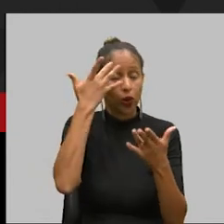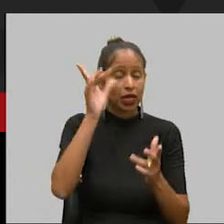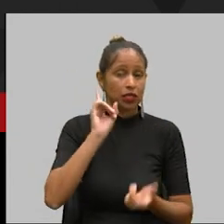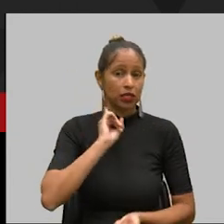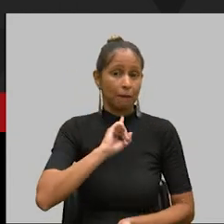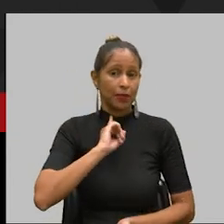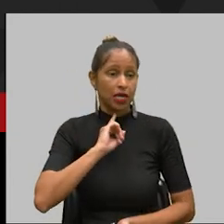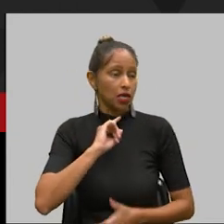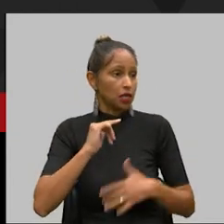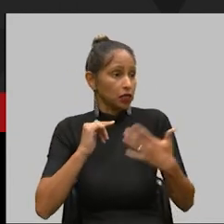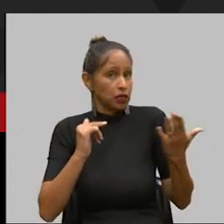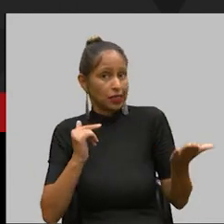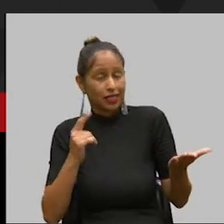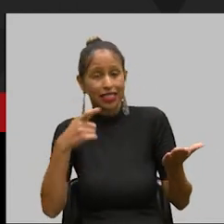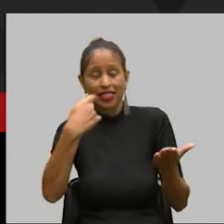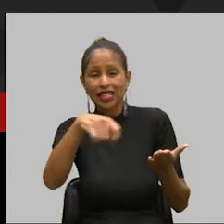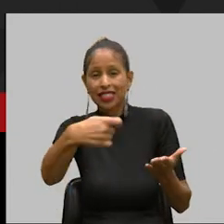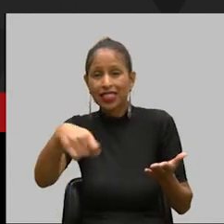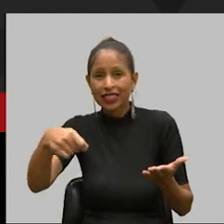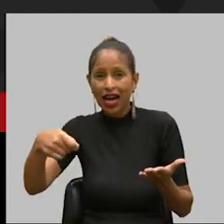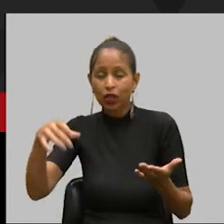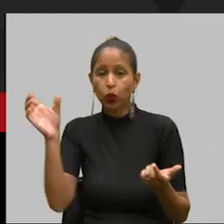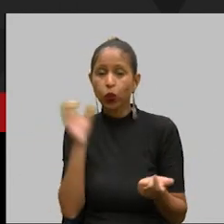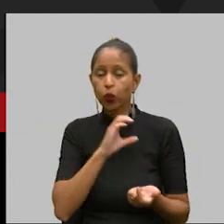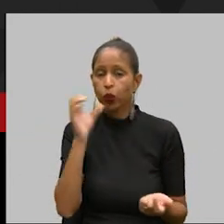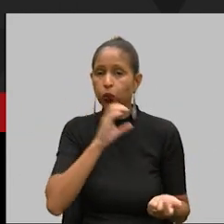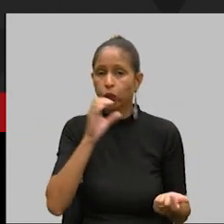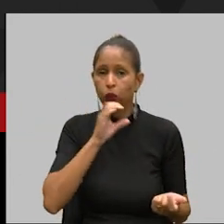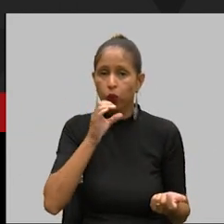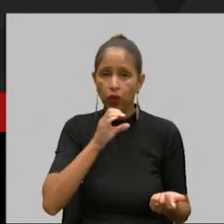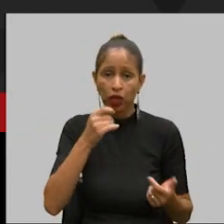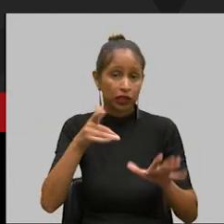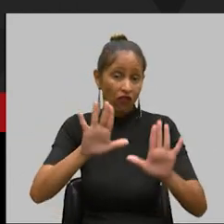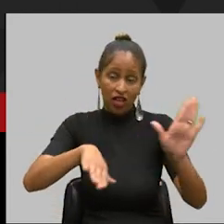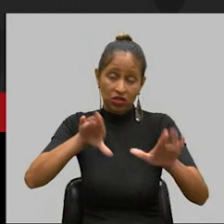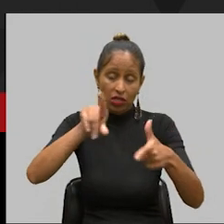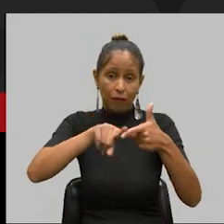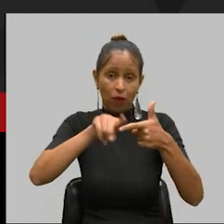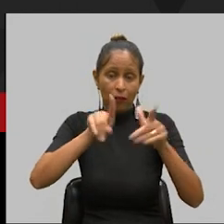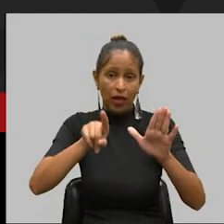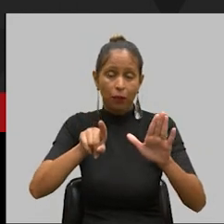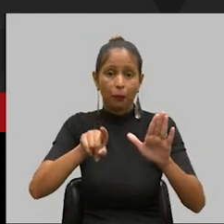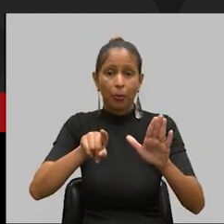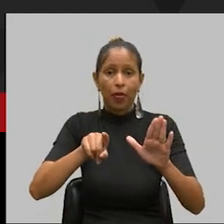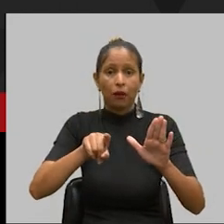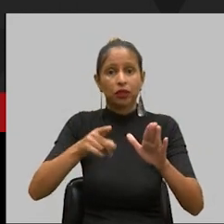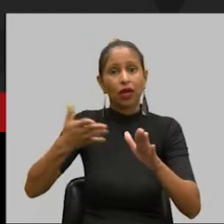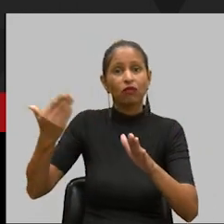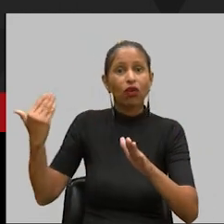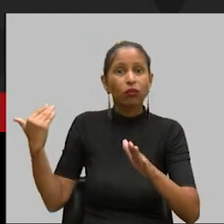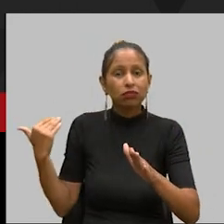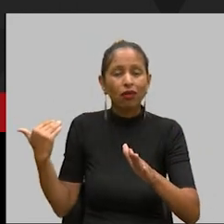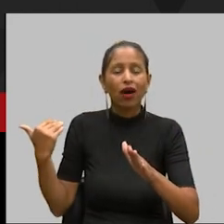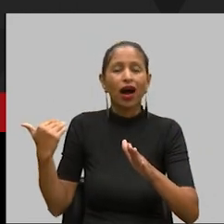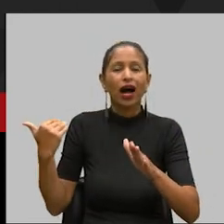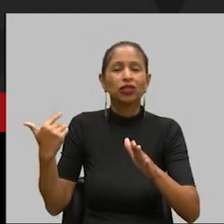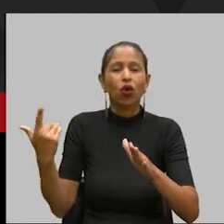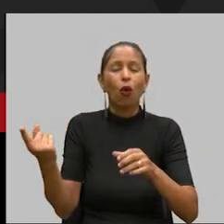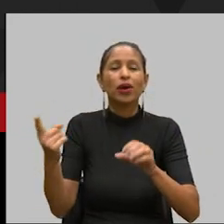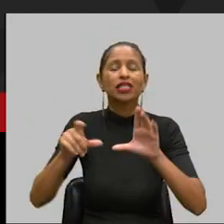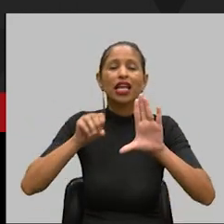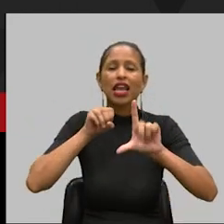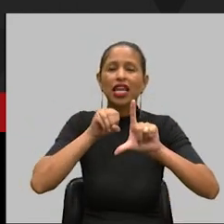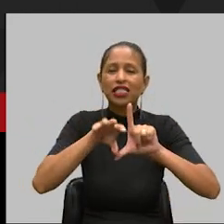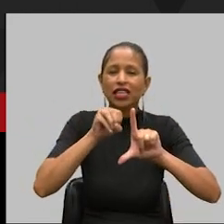seja uma necessidade emergente não tenha tido problemas com o egresso com os egressos das licenciaturas